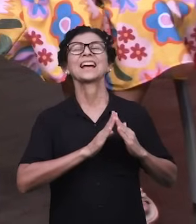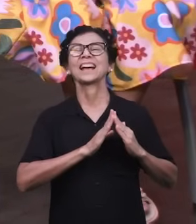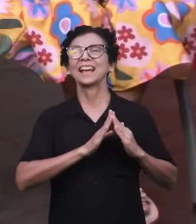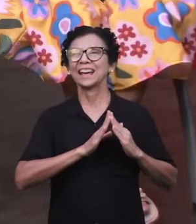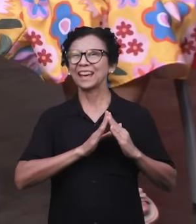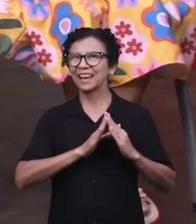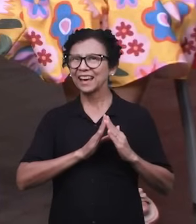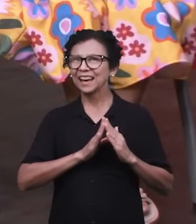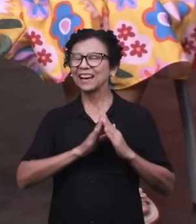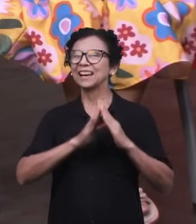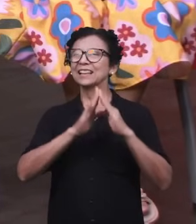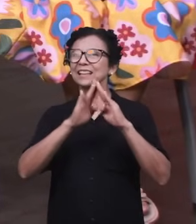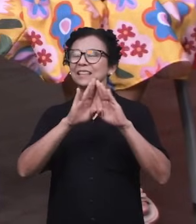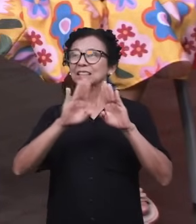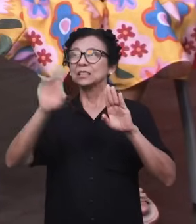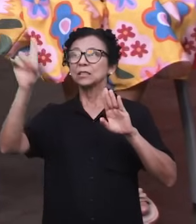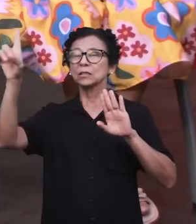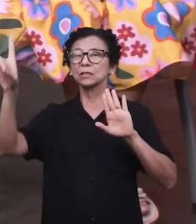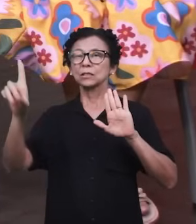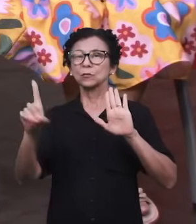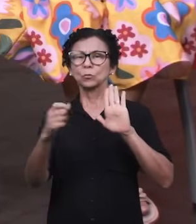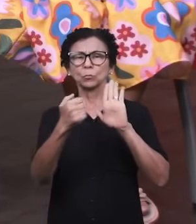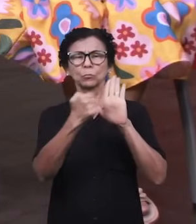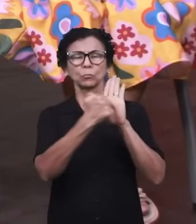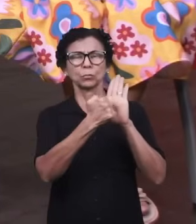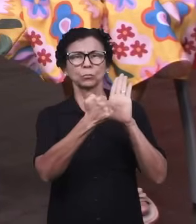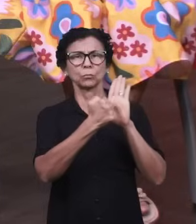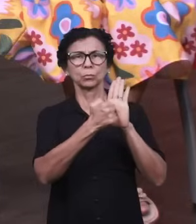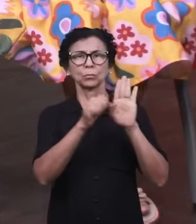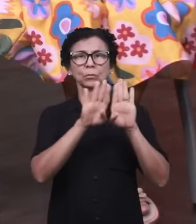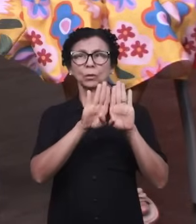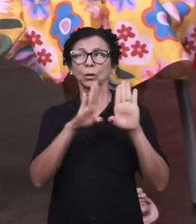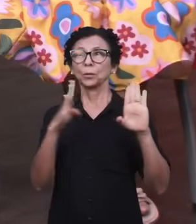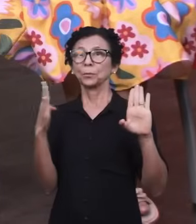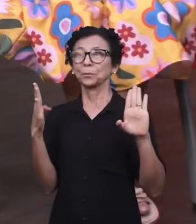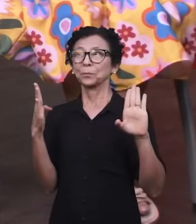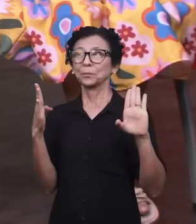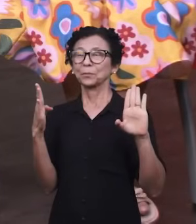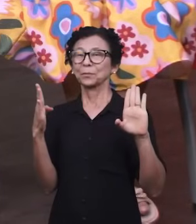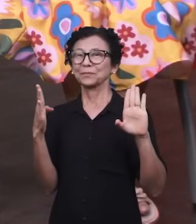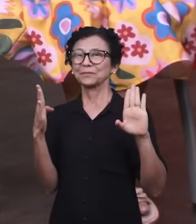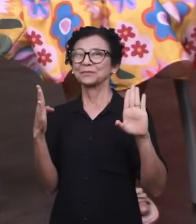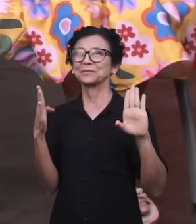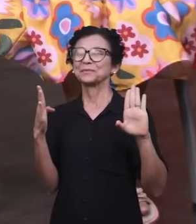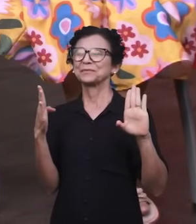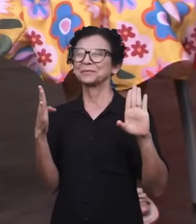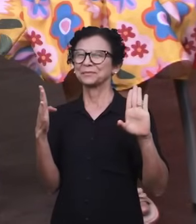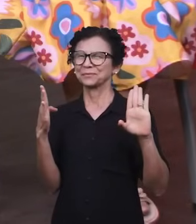De manso bateu, logo a porta abriu.